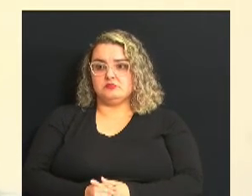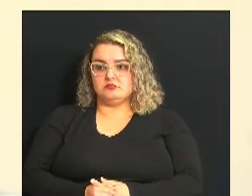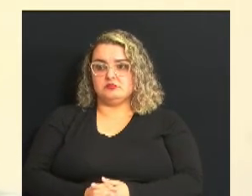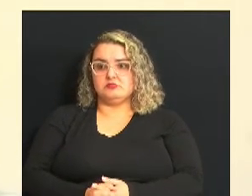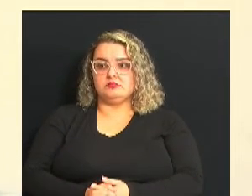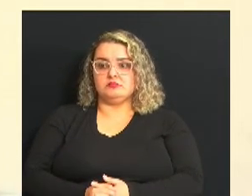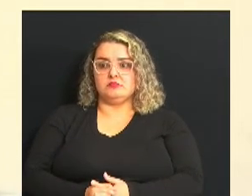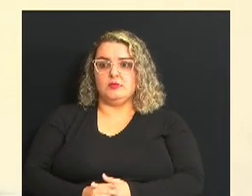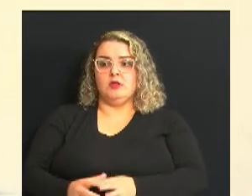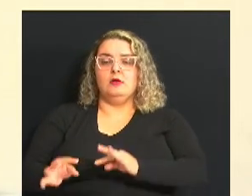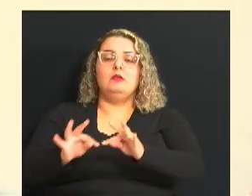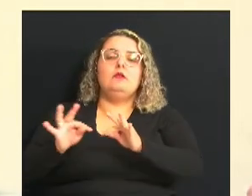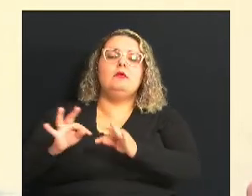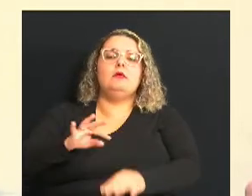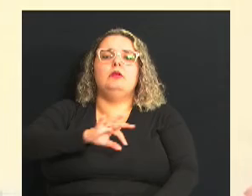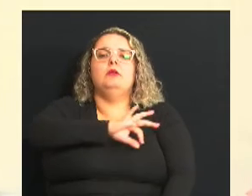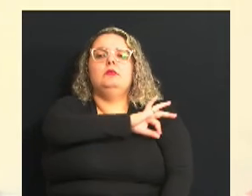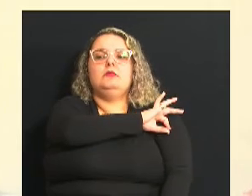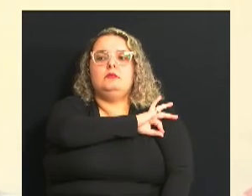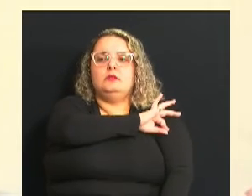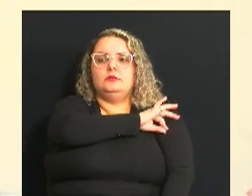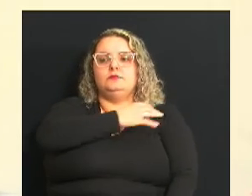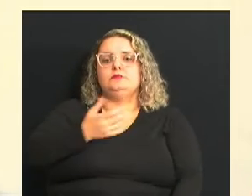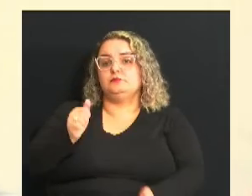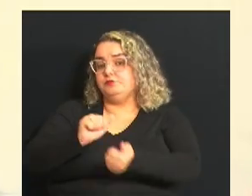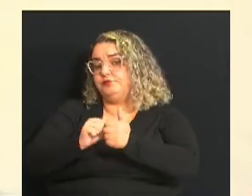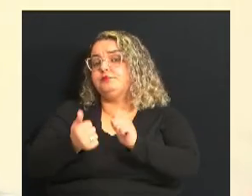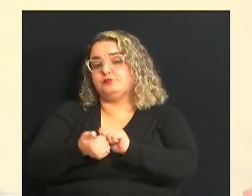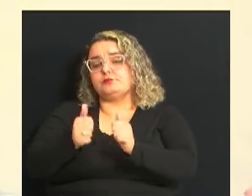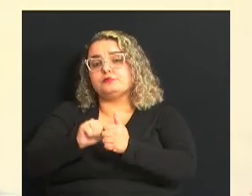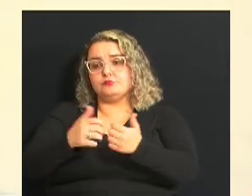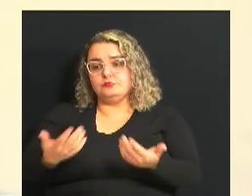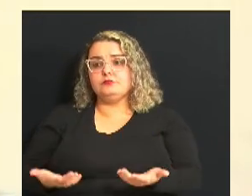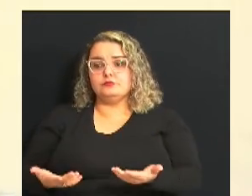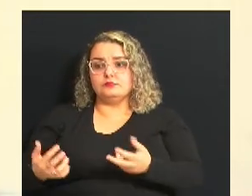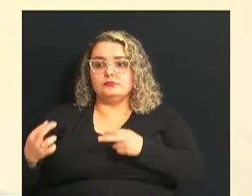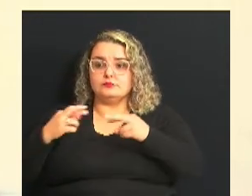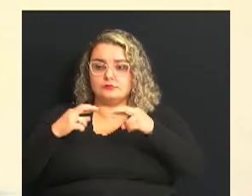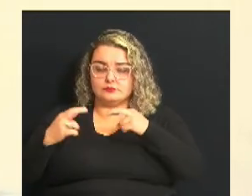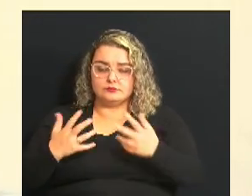técnica da prefeitura para adequar, né? Verificar